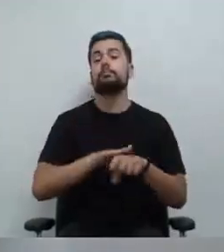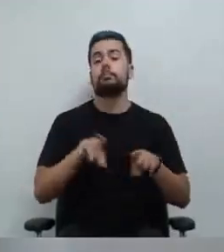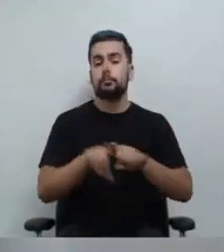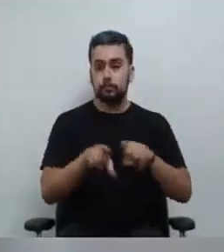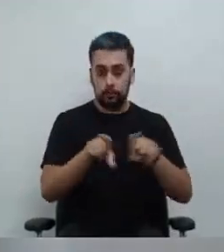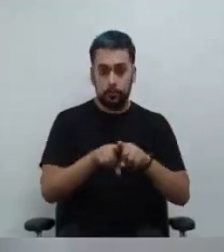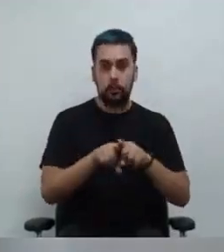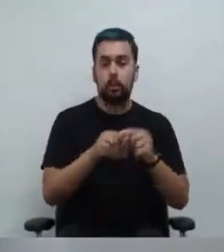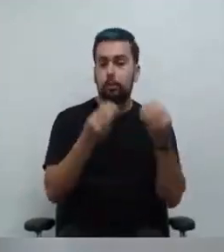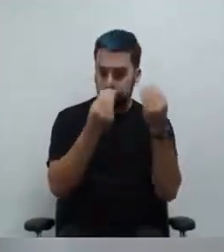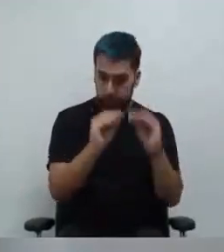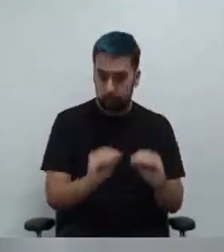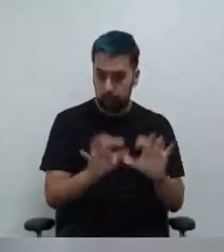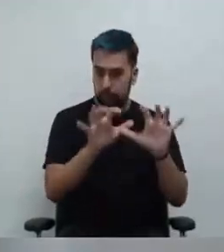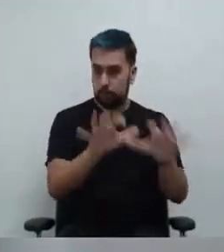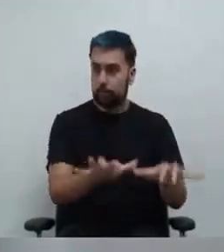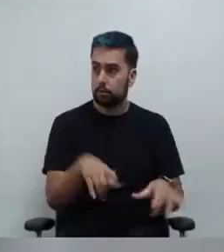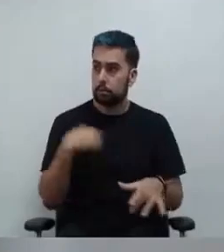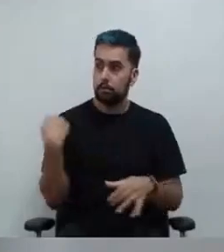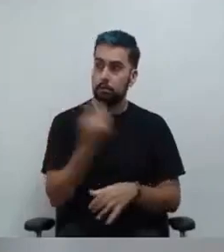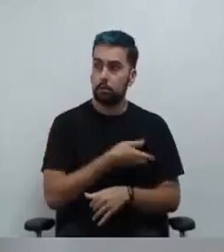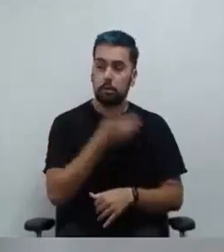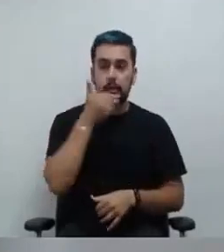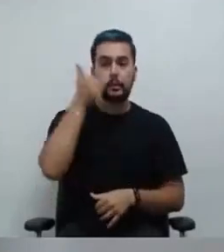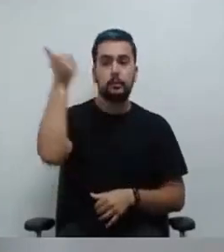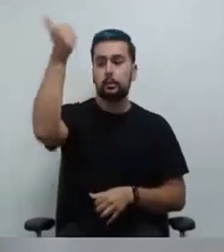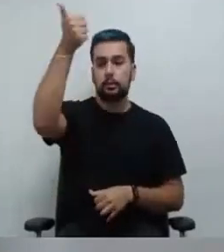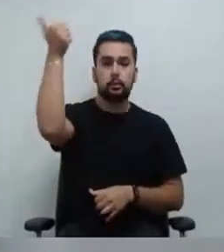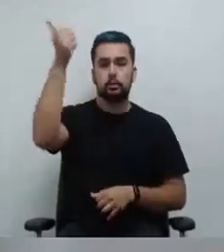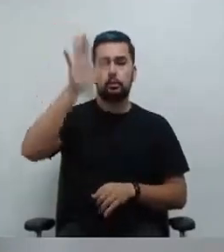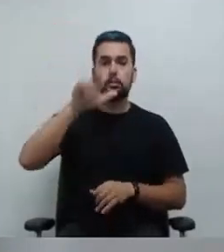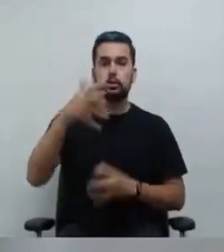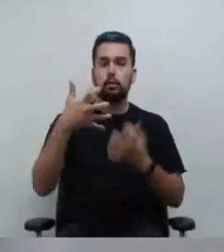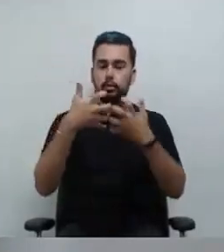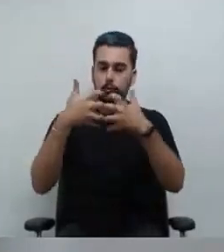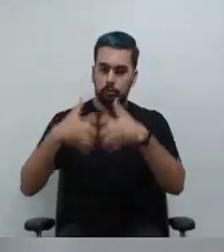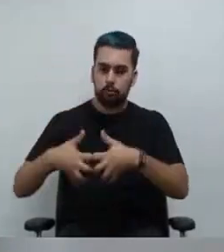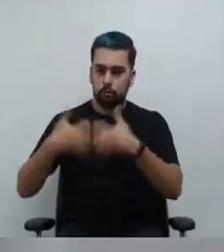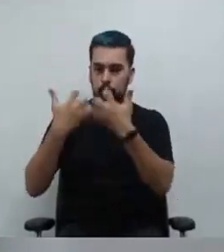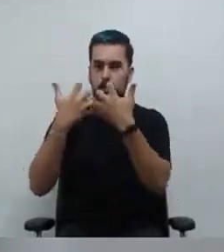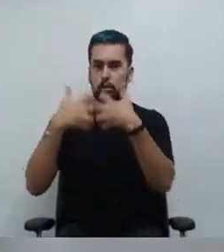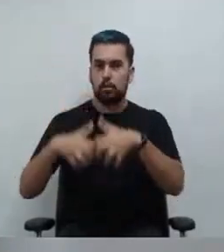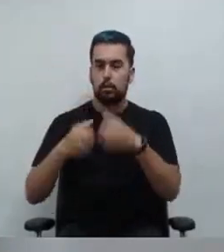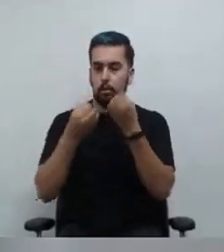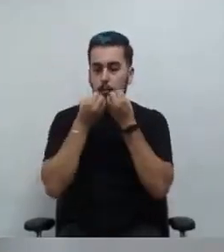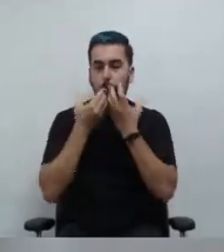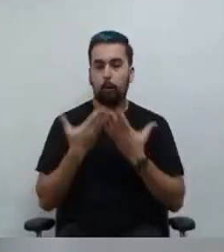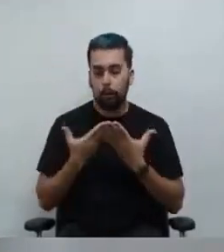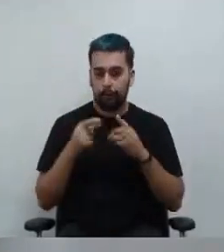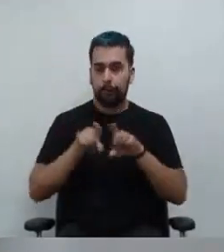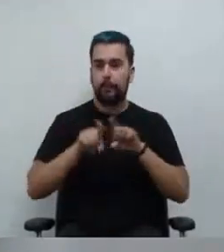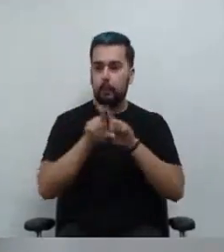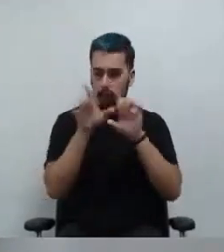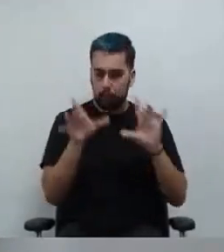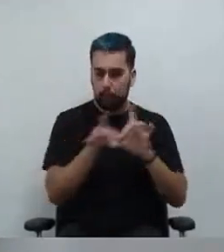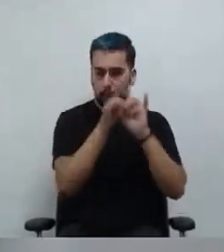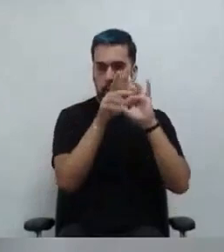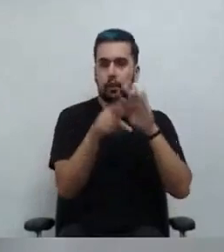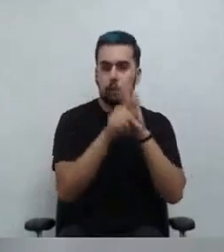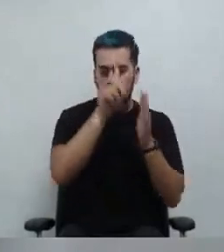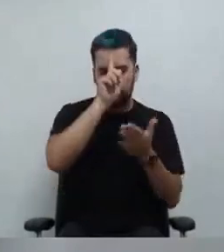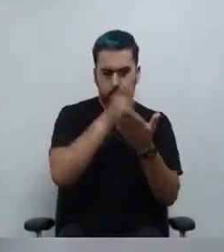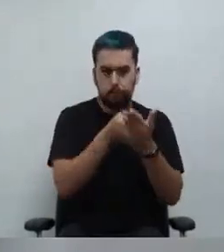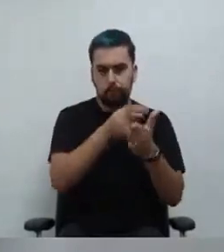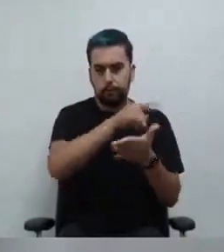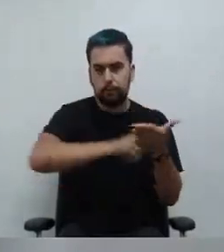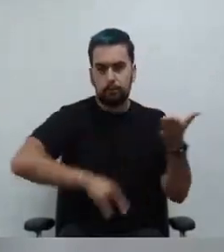as aplicações são assim, né? A gente vai melhorando, mas algumas funcionalidades foram muito boas, especificamente relacionadas à ordem dos documentos.